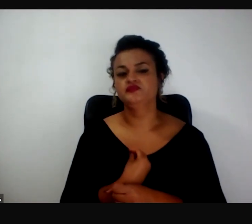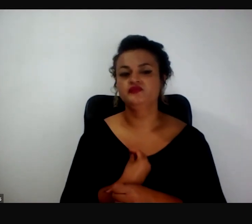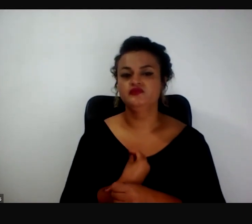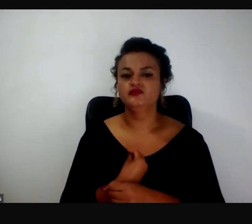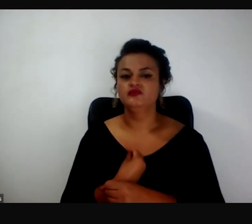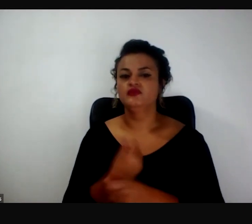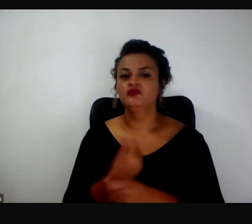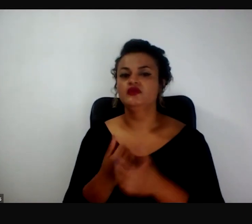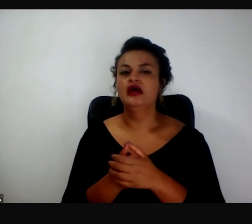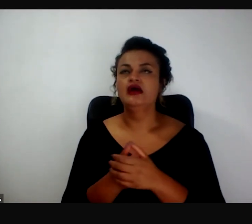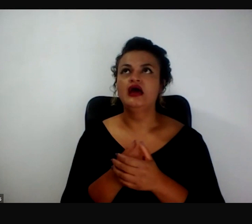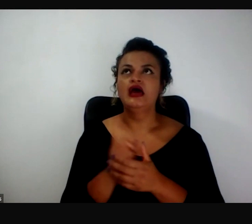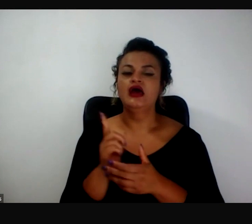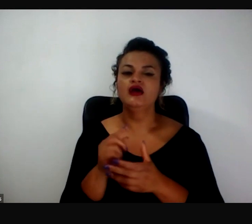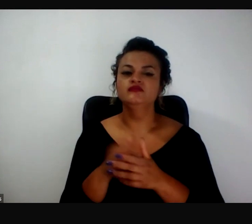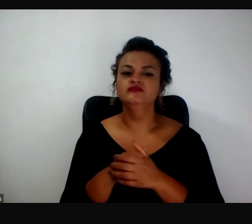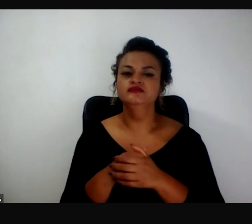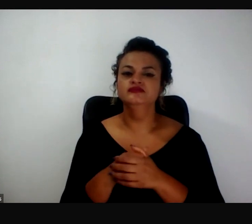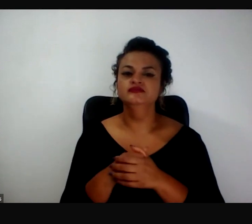foi